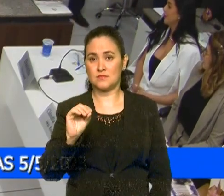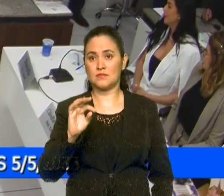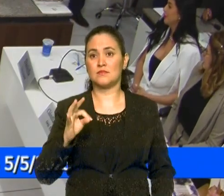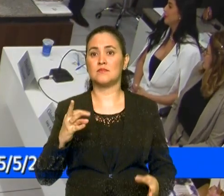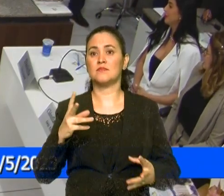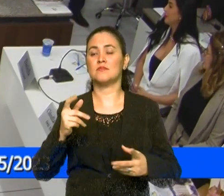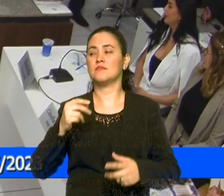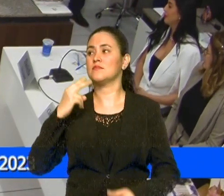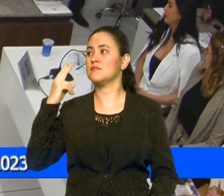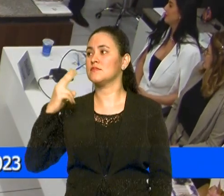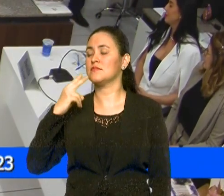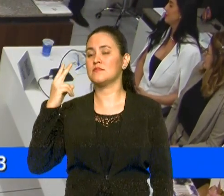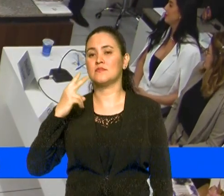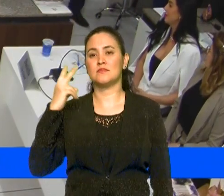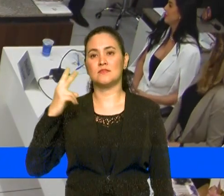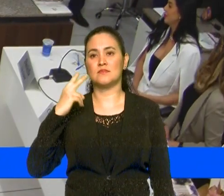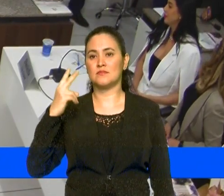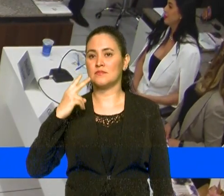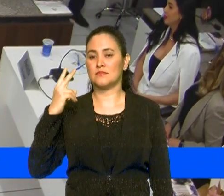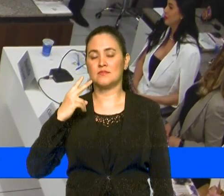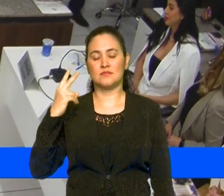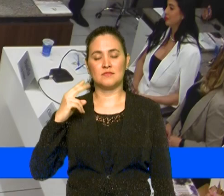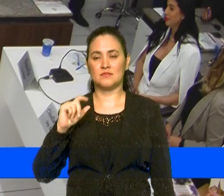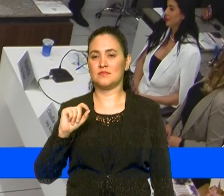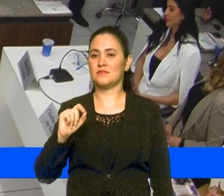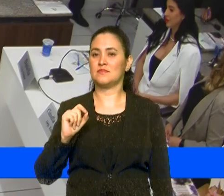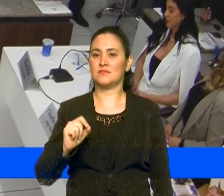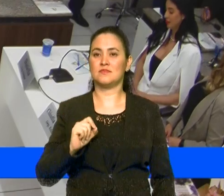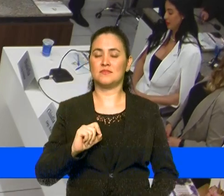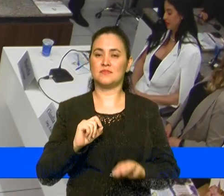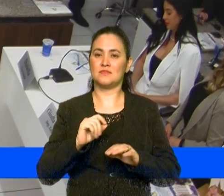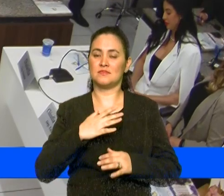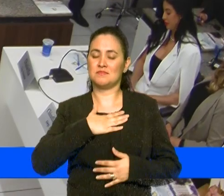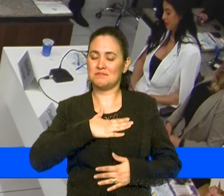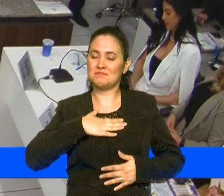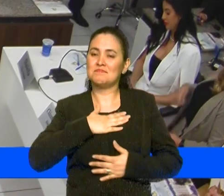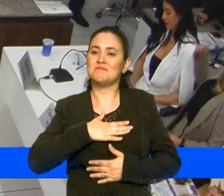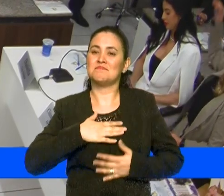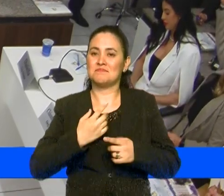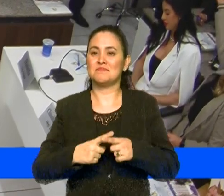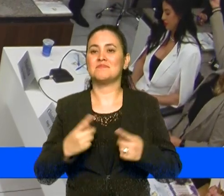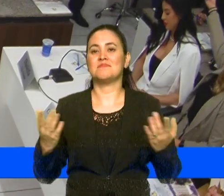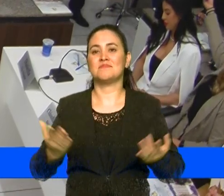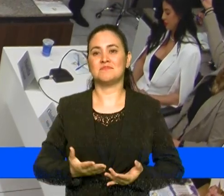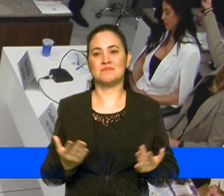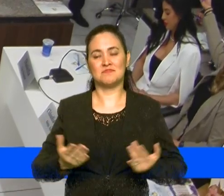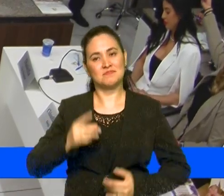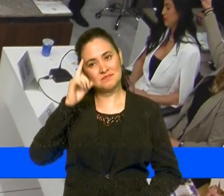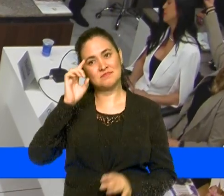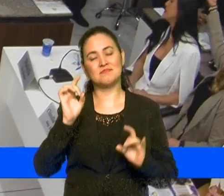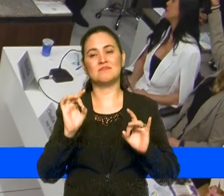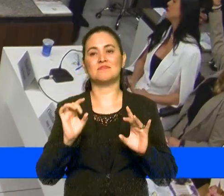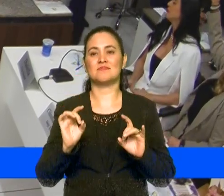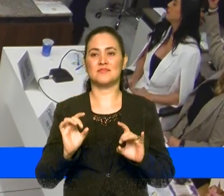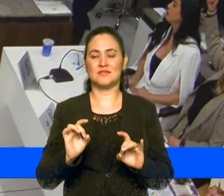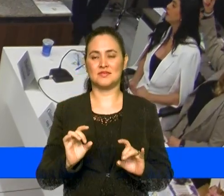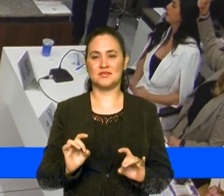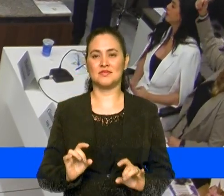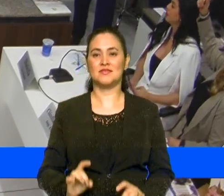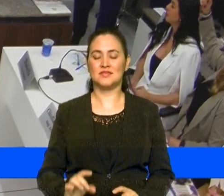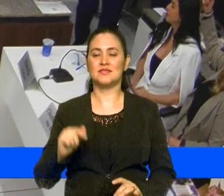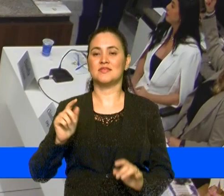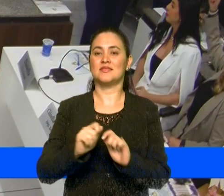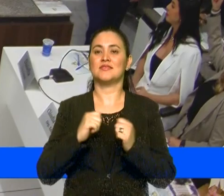com certeza devem estar muito felizes com esse histórico momento que Caxias, que essa casa,